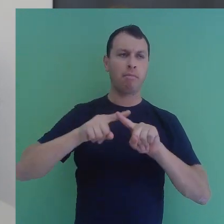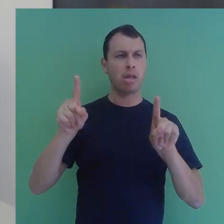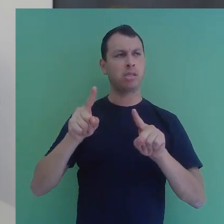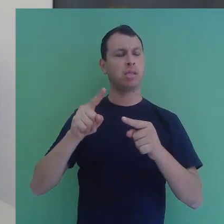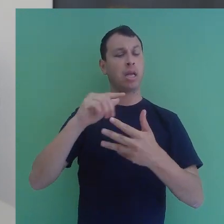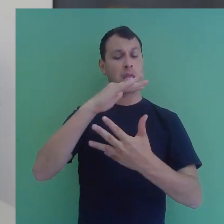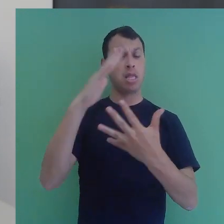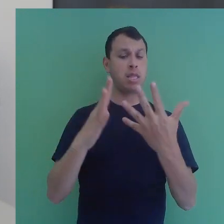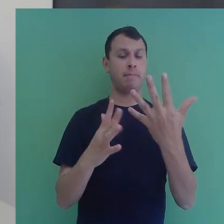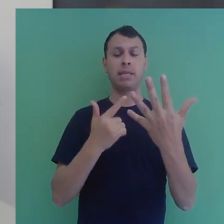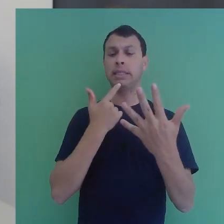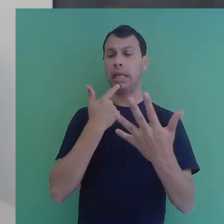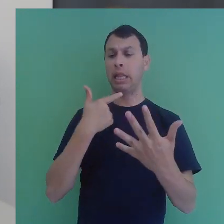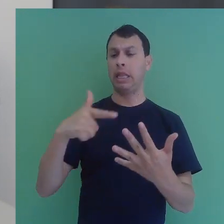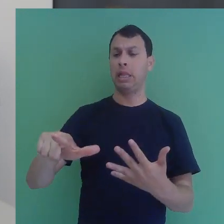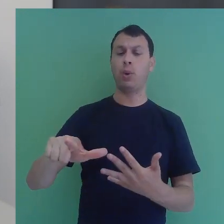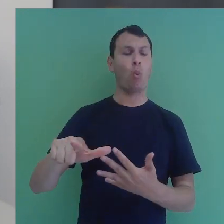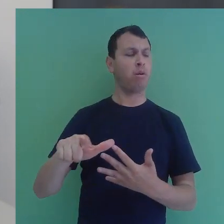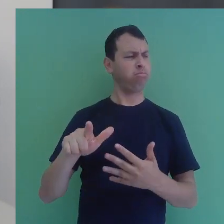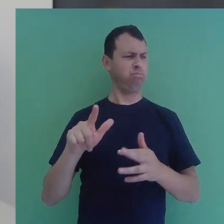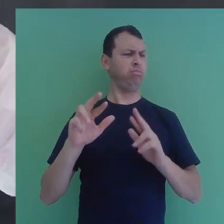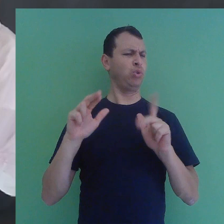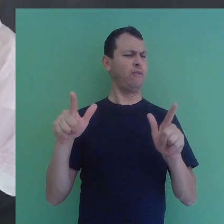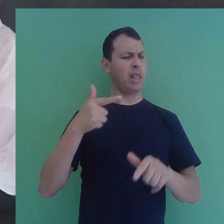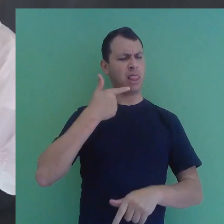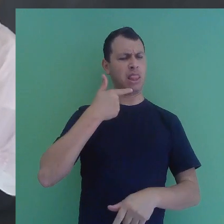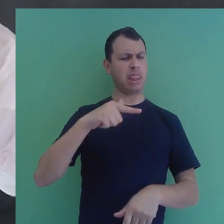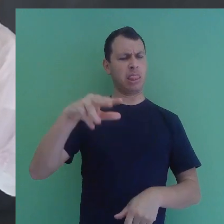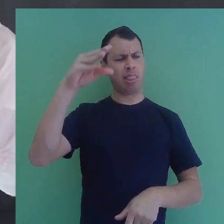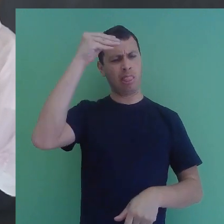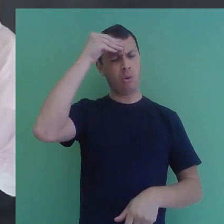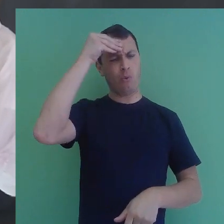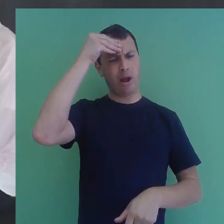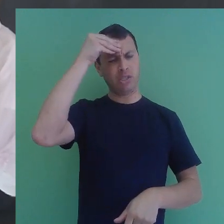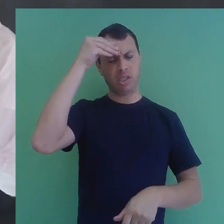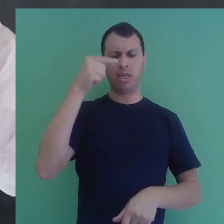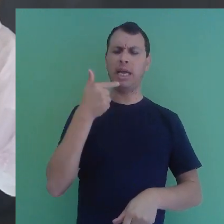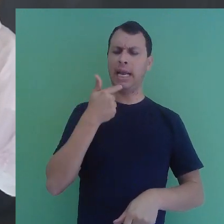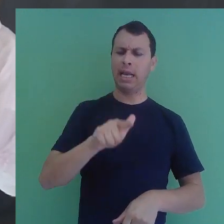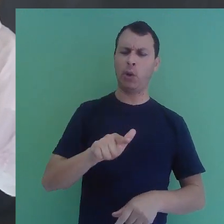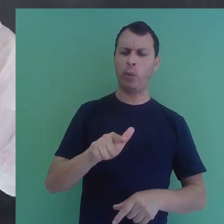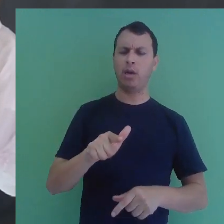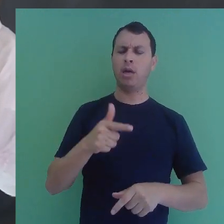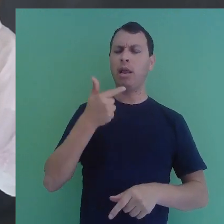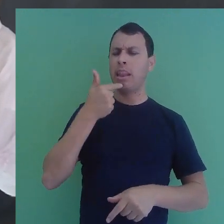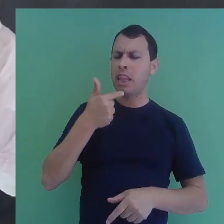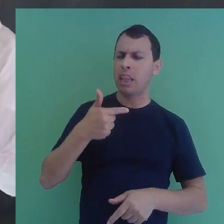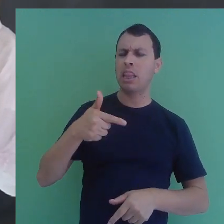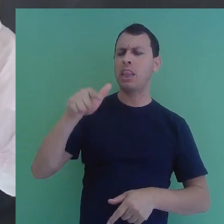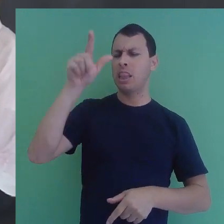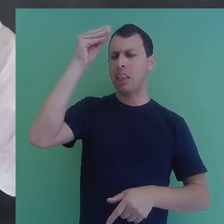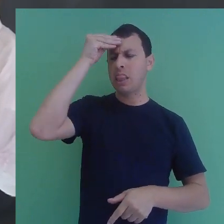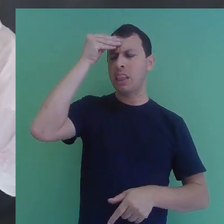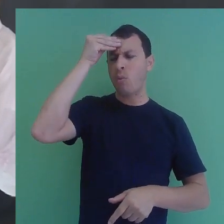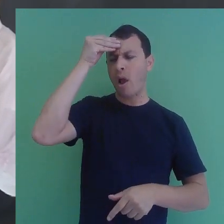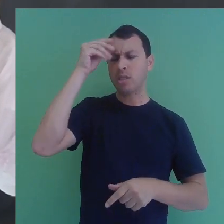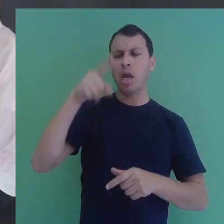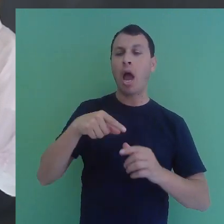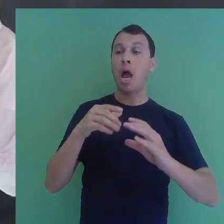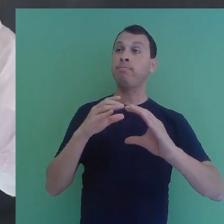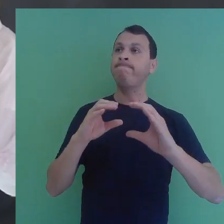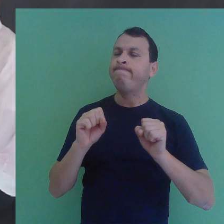é uma língua. O que difere linguagem de língua? Linguagem é toda a forma como você se comunica. Por exemplo, se eu fizer assim